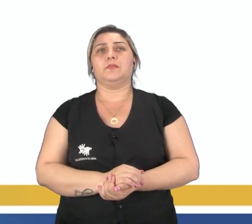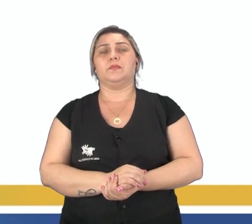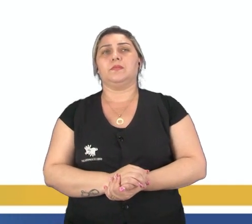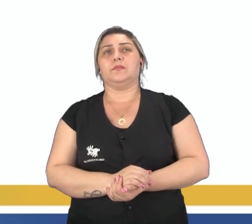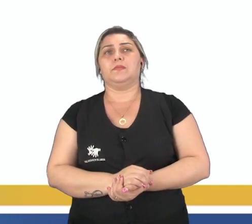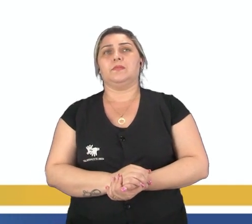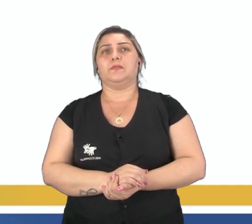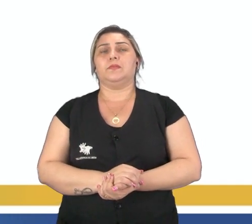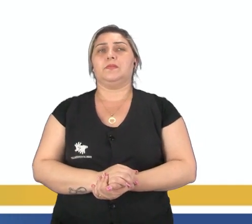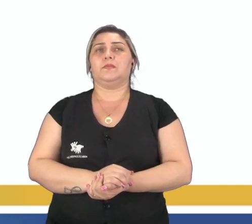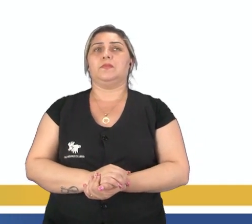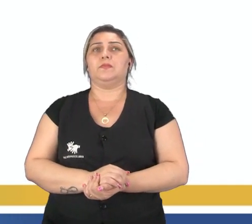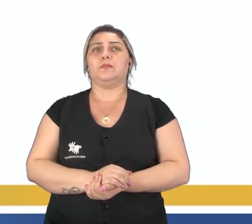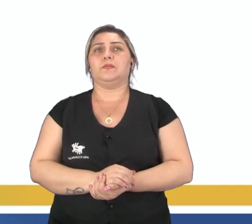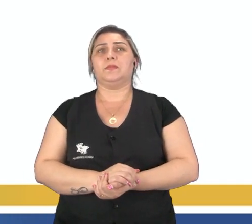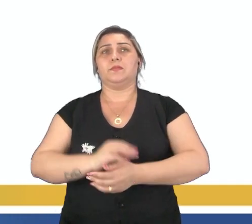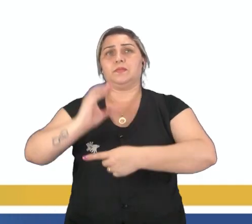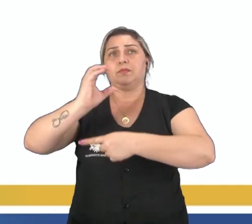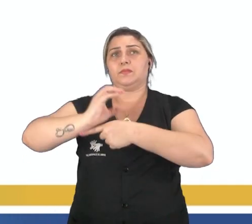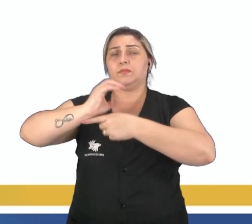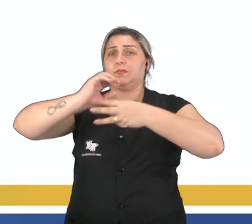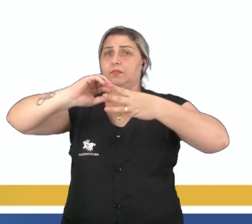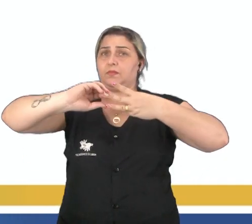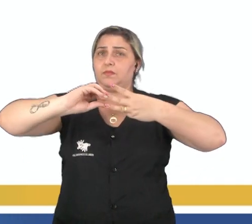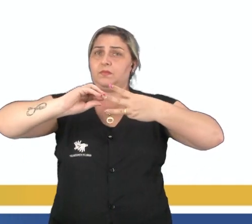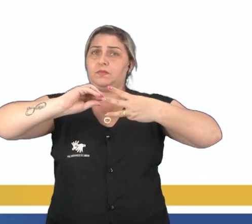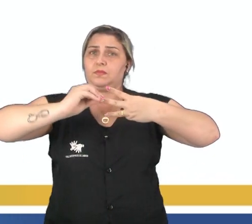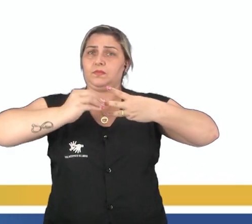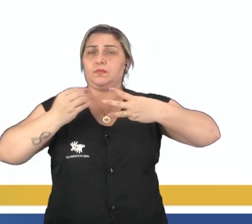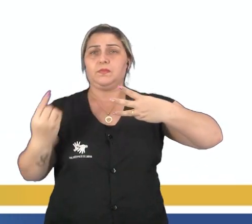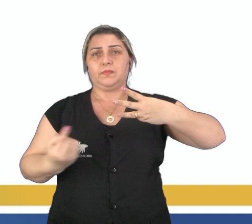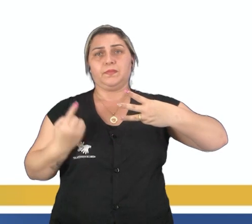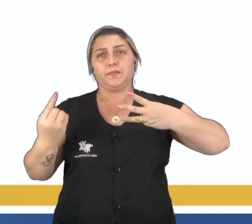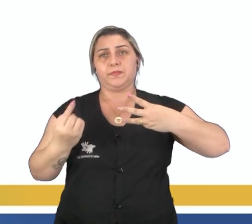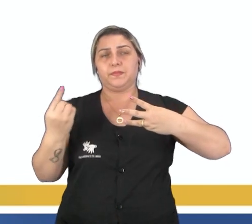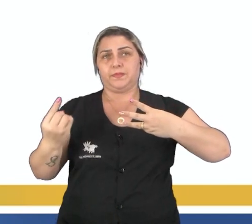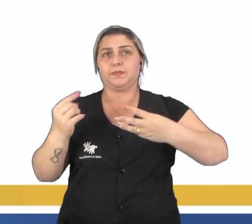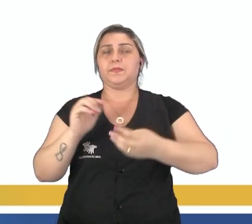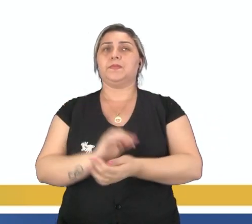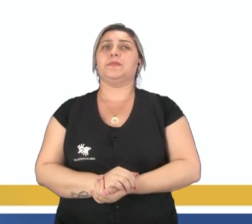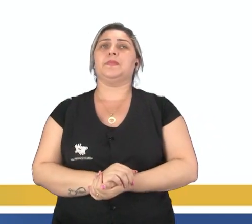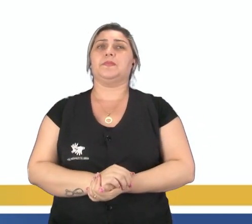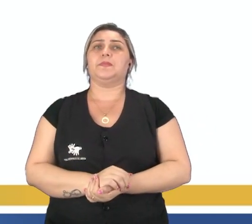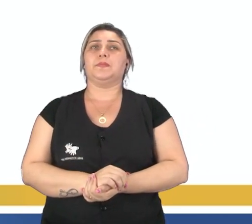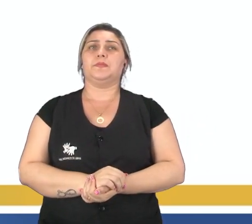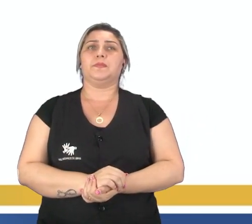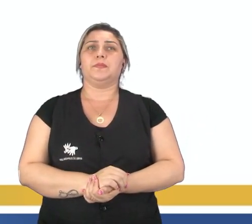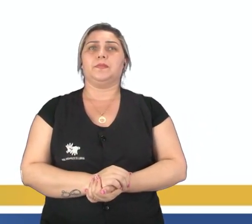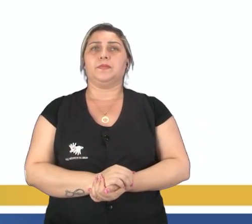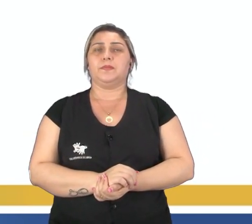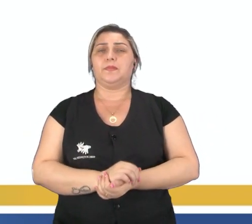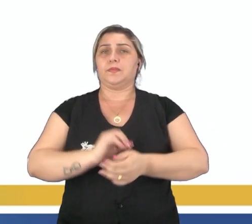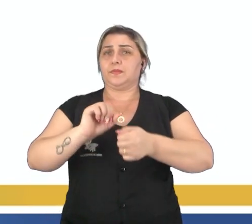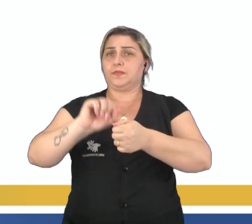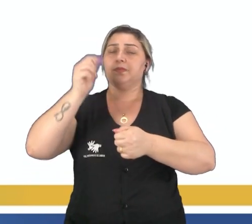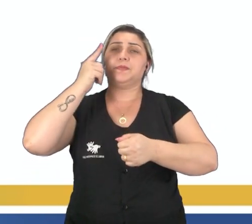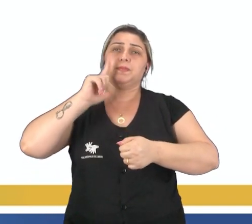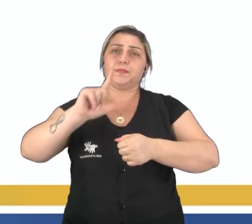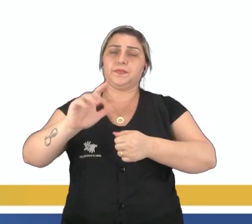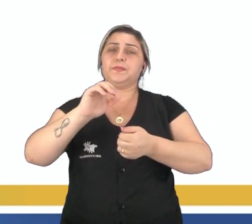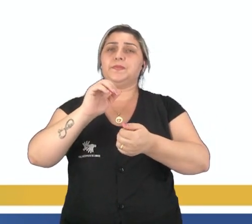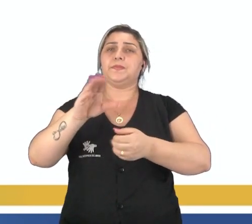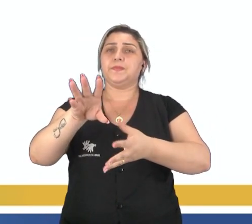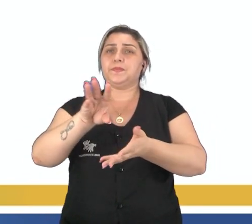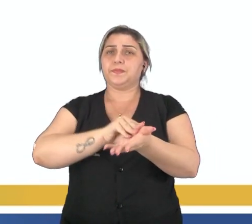Nesse caso, os tecidos, gente, eles são formados pelo conjunto de células individuais, né? Conforme essas células vão conseguindo aí,